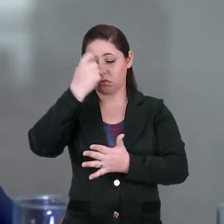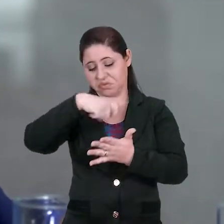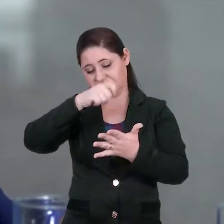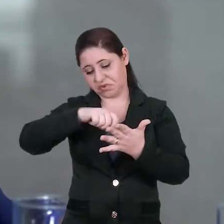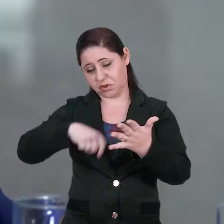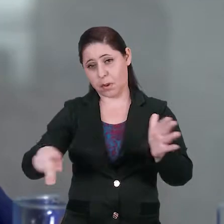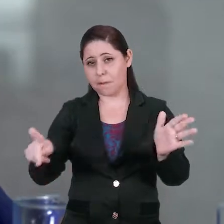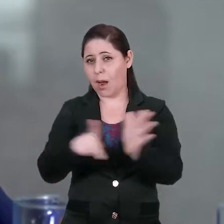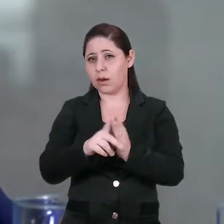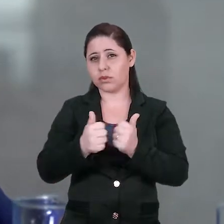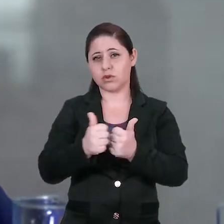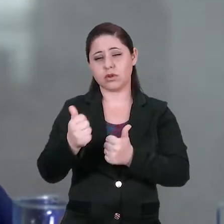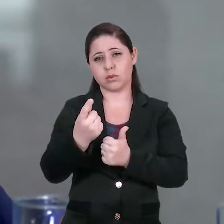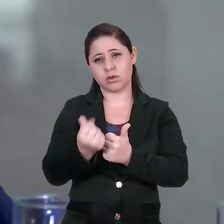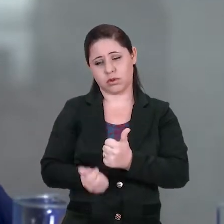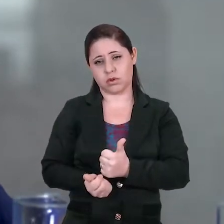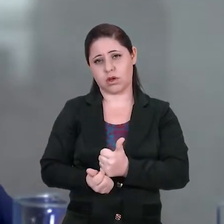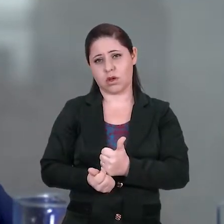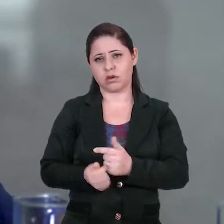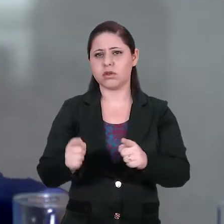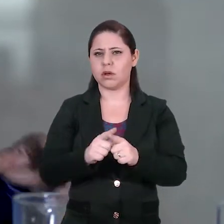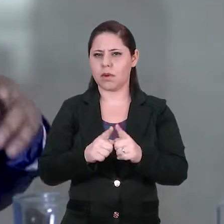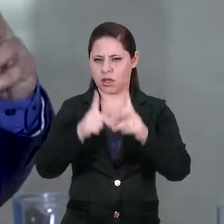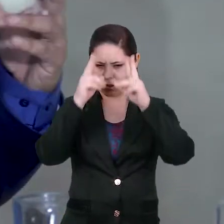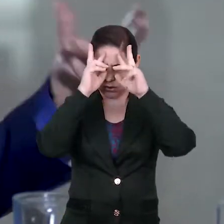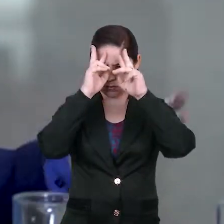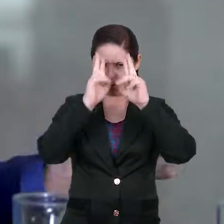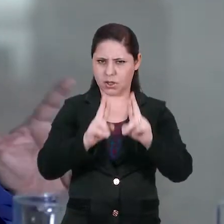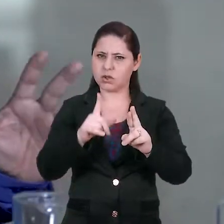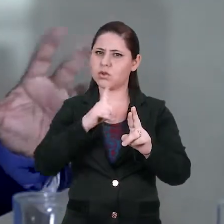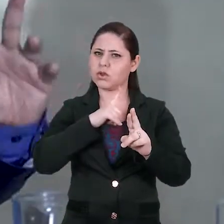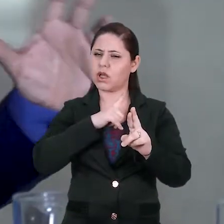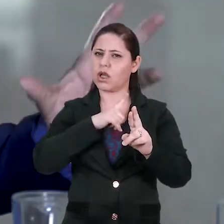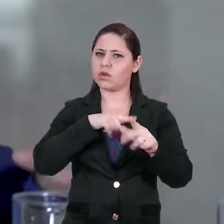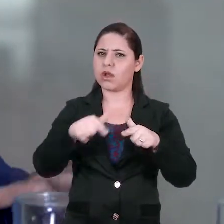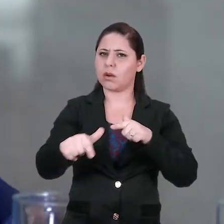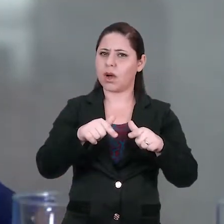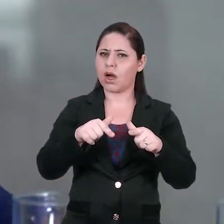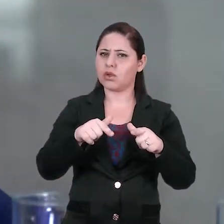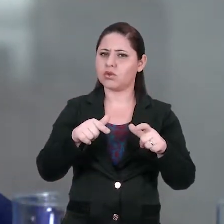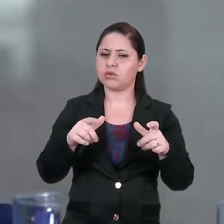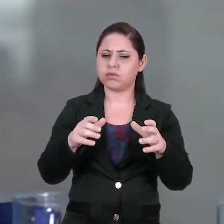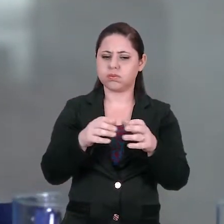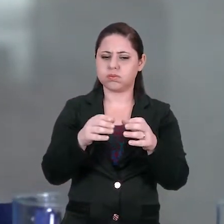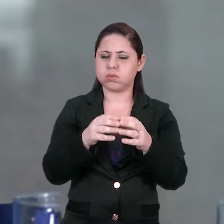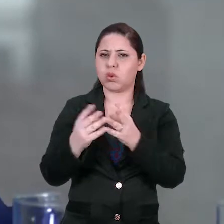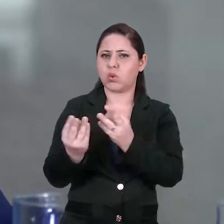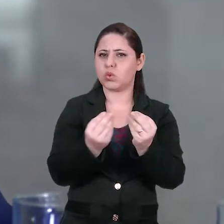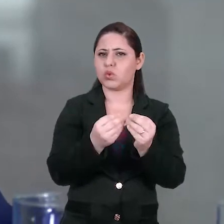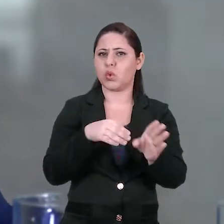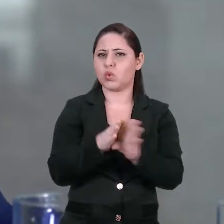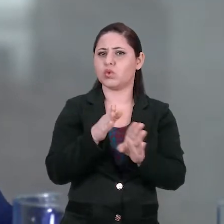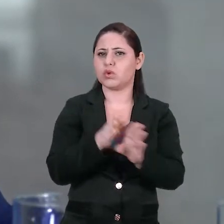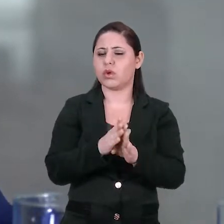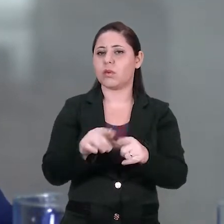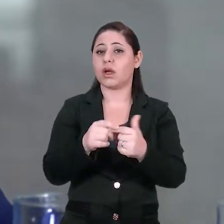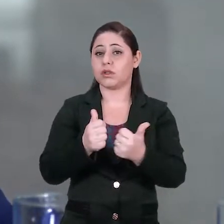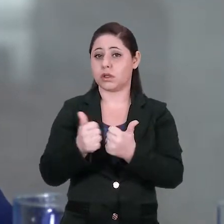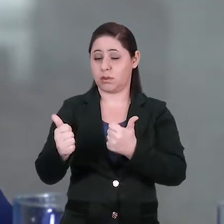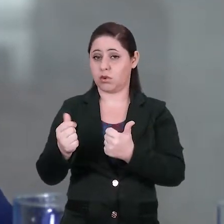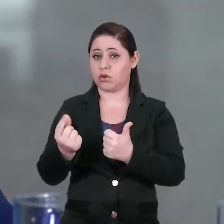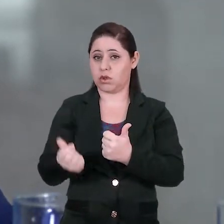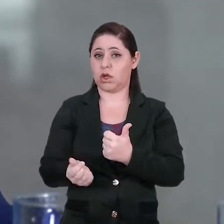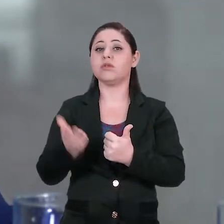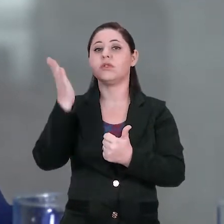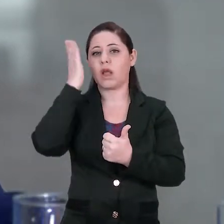O tribunal se notabilizou e ganhou muita respeitabilidade, o trabalho de vários conselheiros, mas todo mundo hoje no tribunal reconhece o papel que teve a